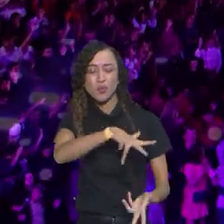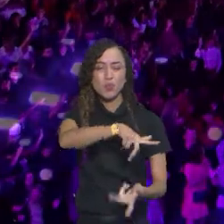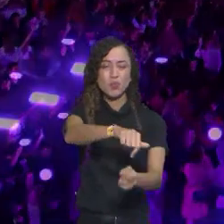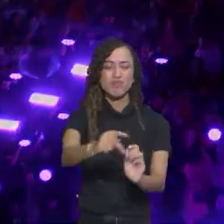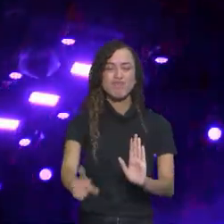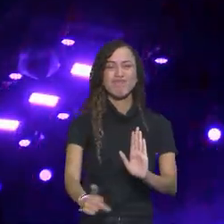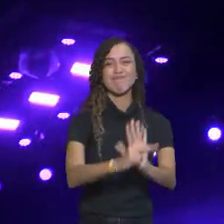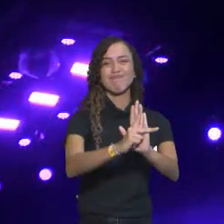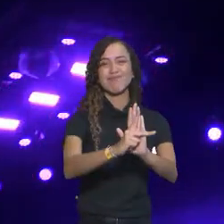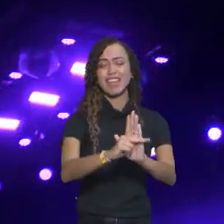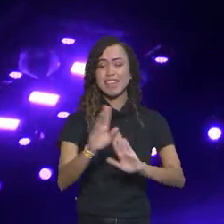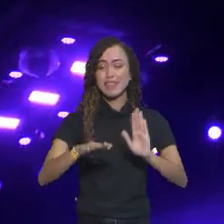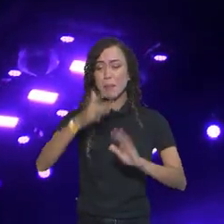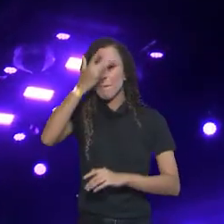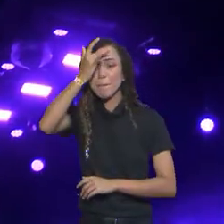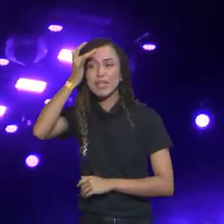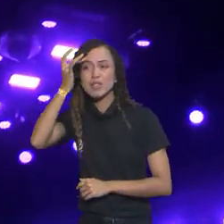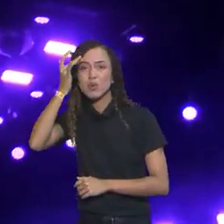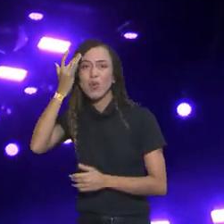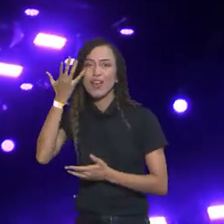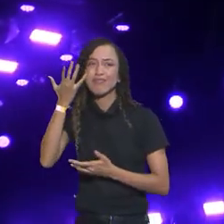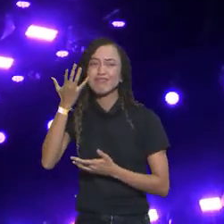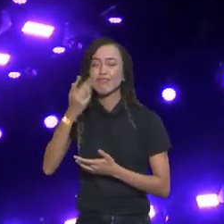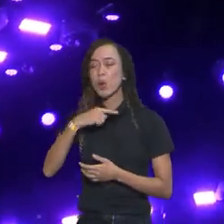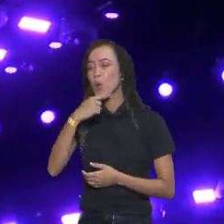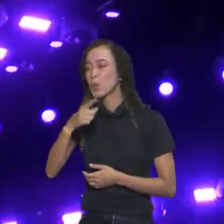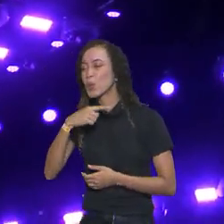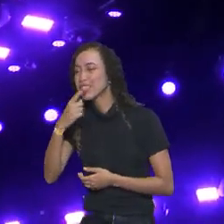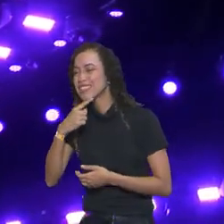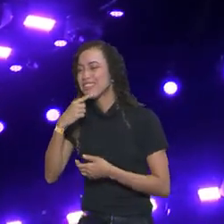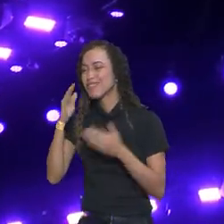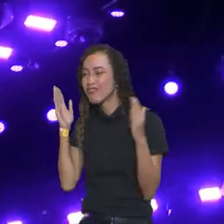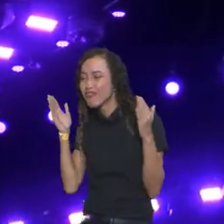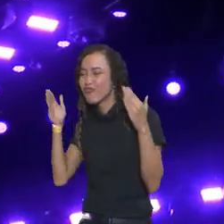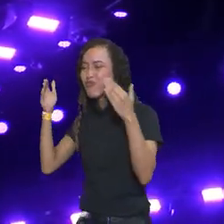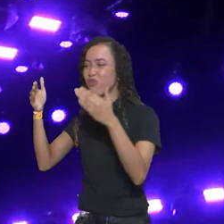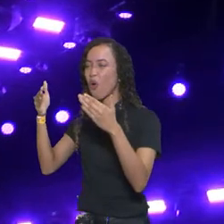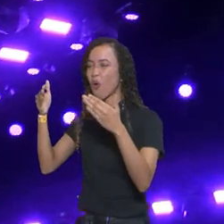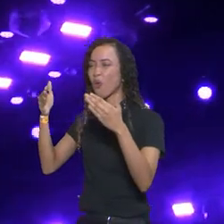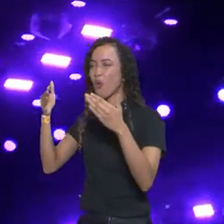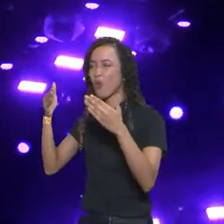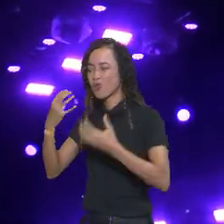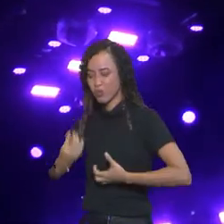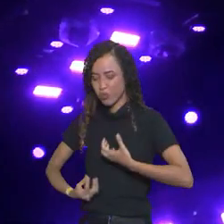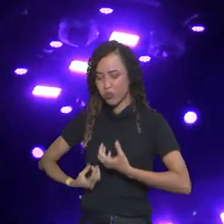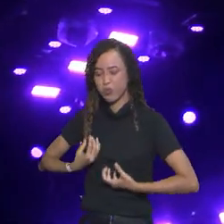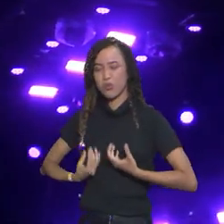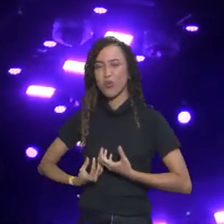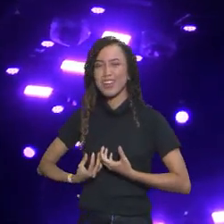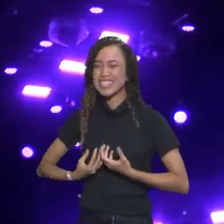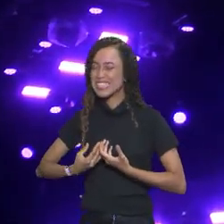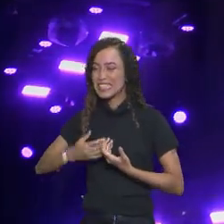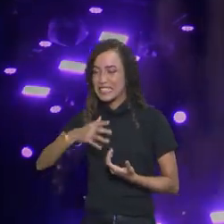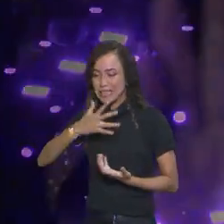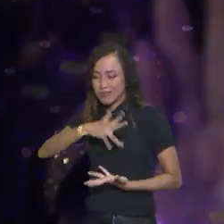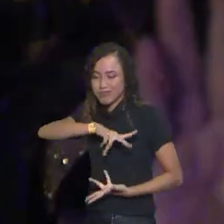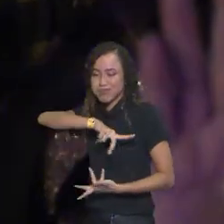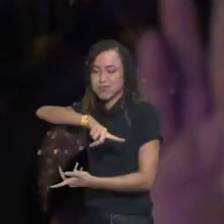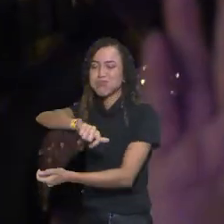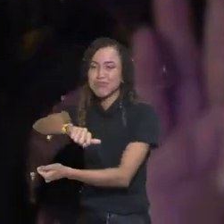talvez pessoas aqui estão tentando se livrar da pornografia senhor esse mal que assola o mundo assola